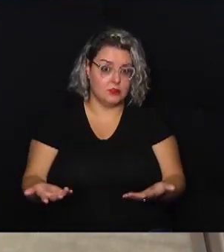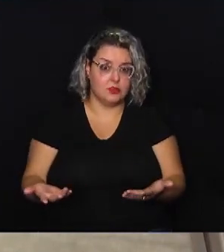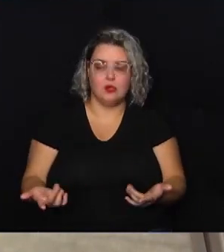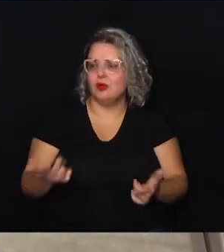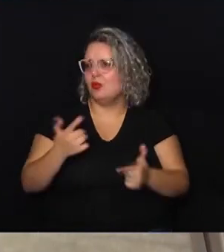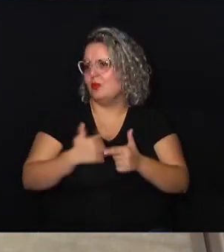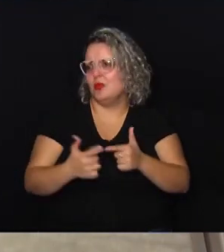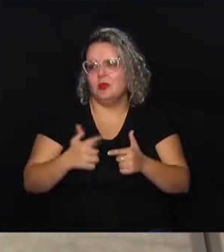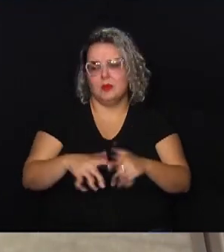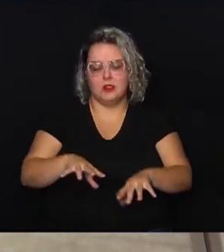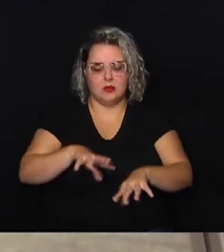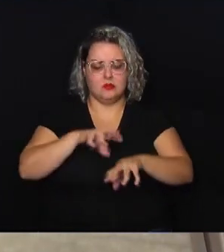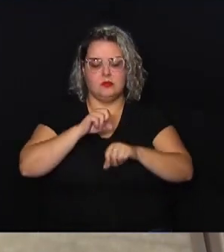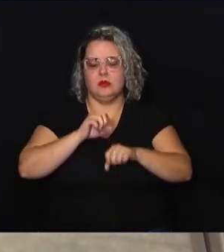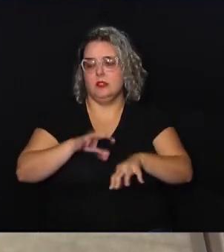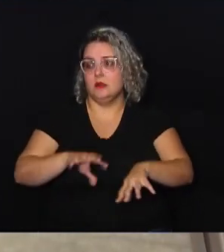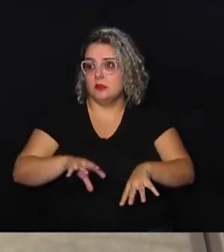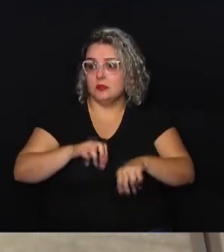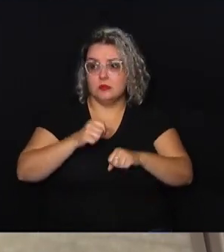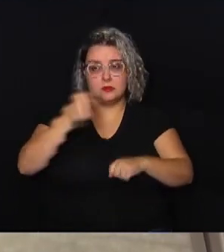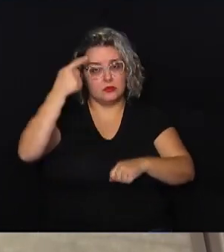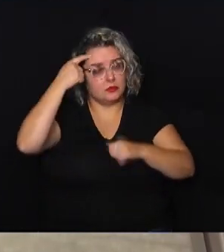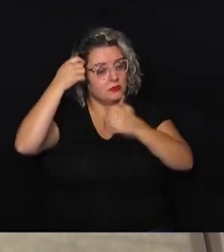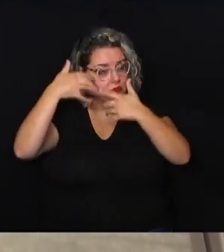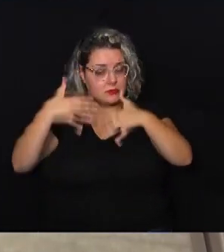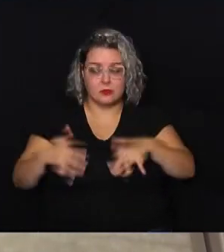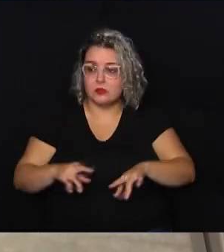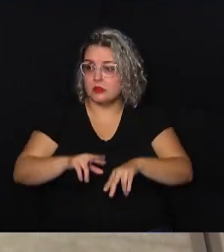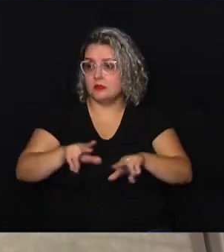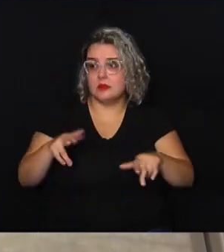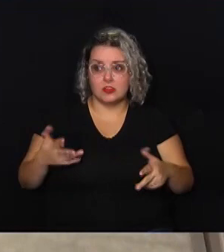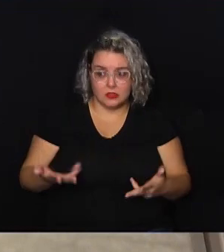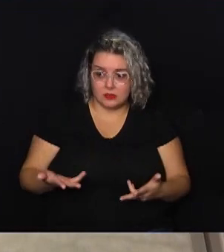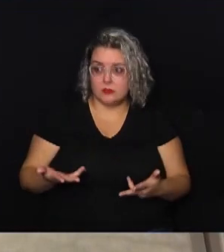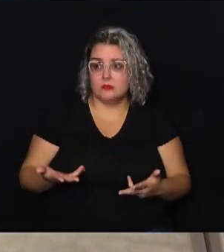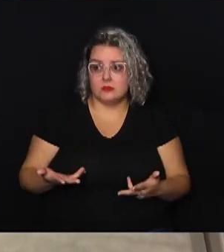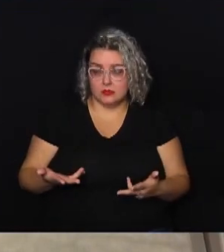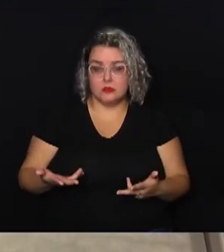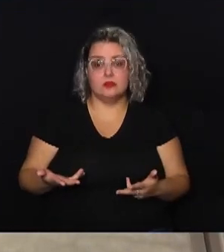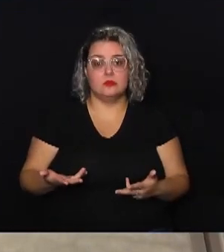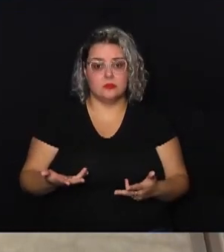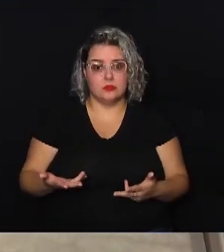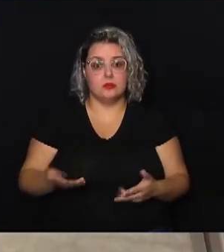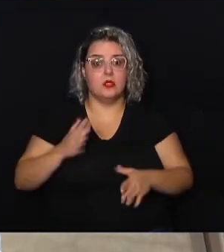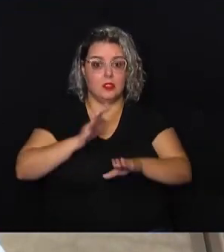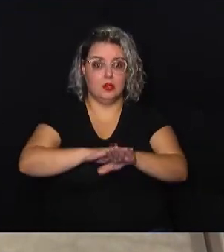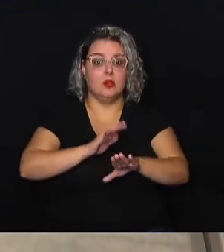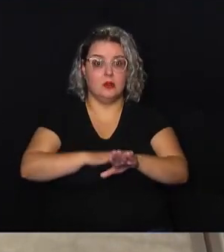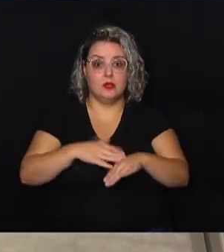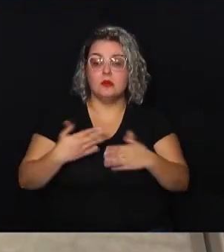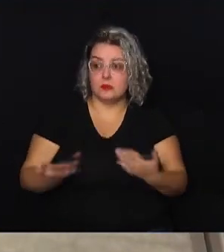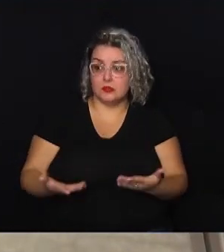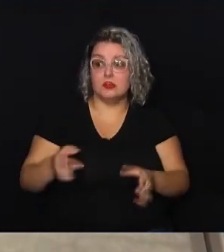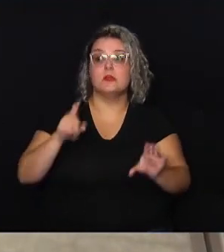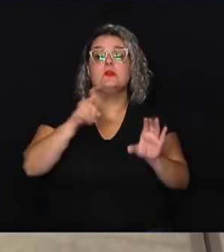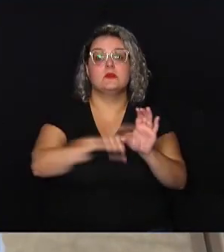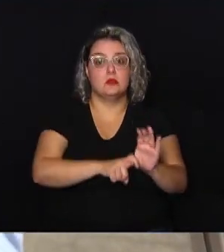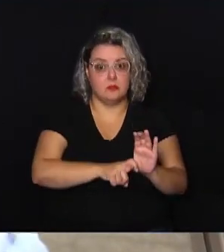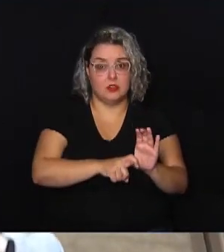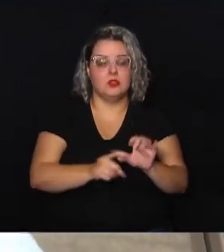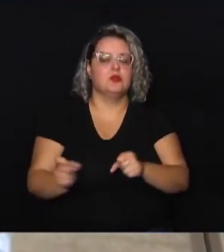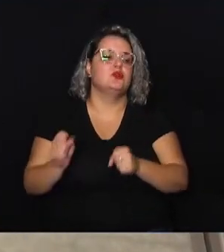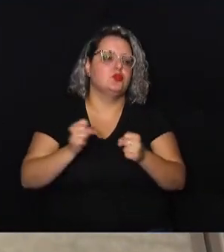problemas respiratórios, problemas neurológicos, enfim, são ações, né, que dependem do